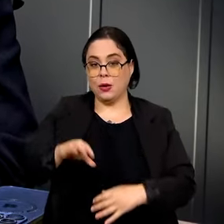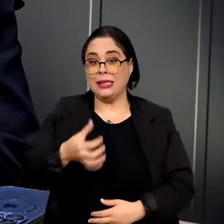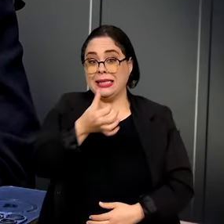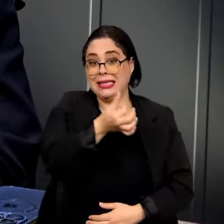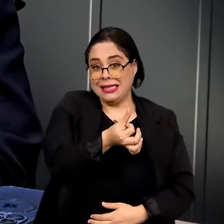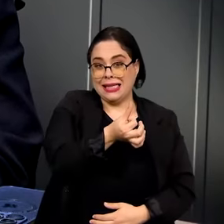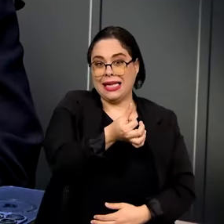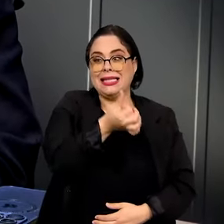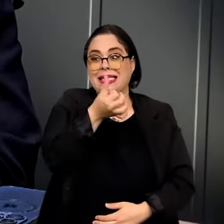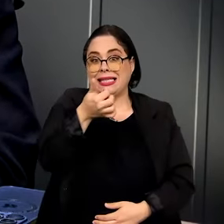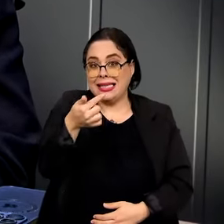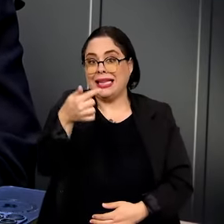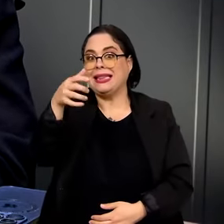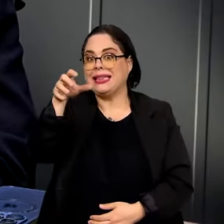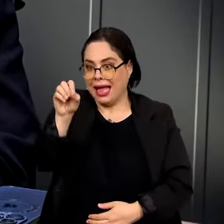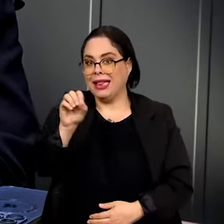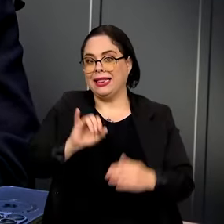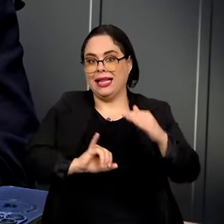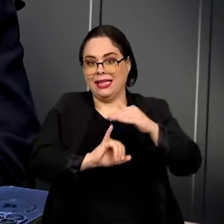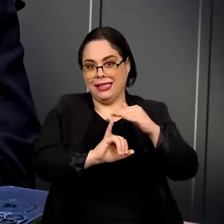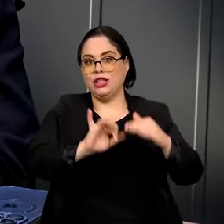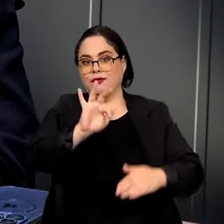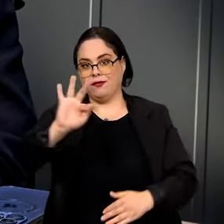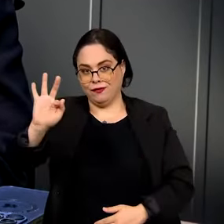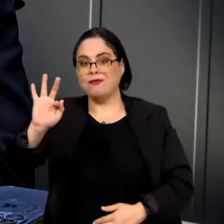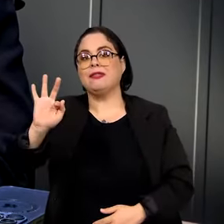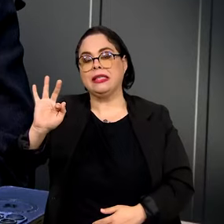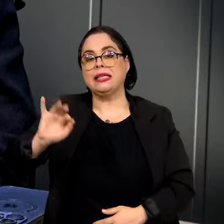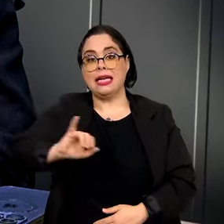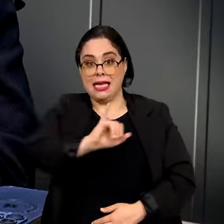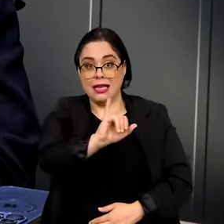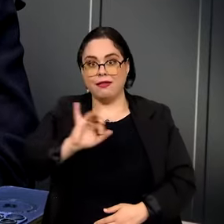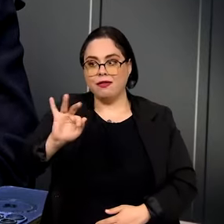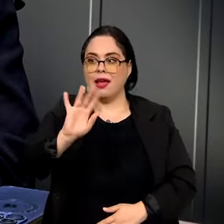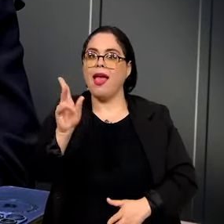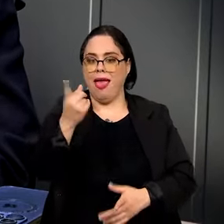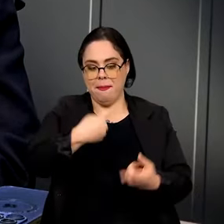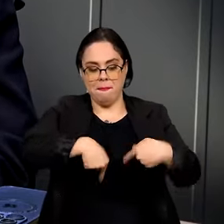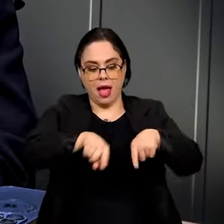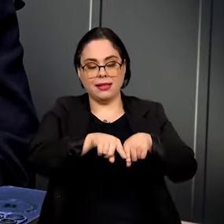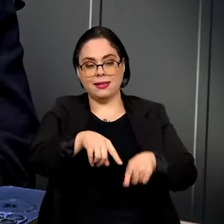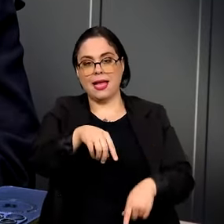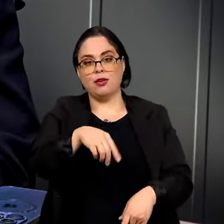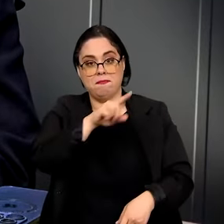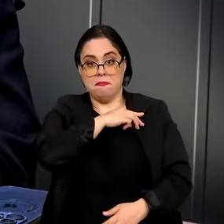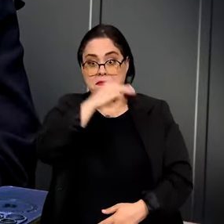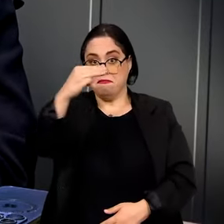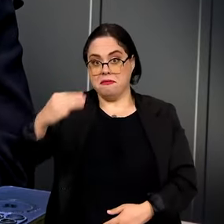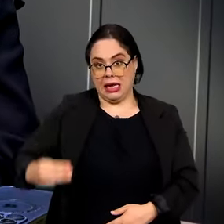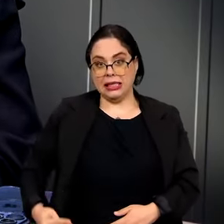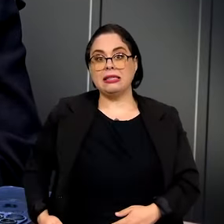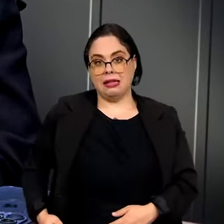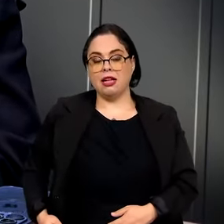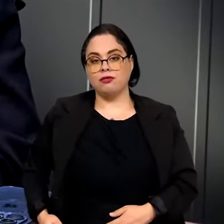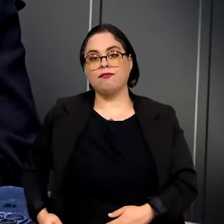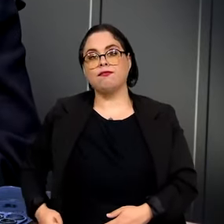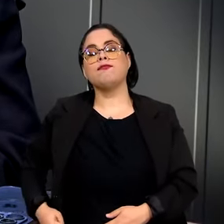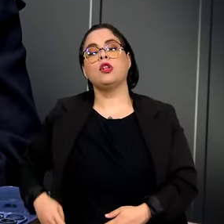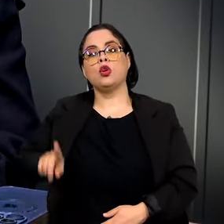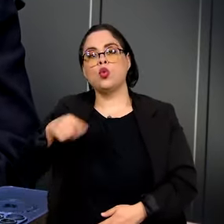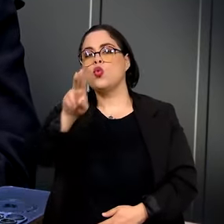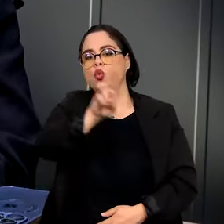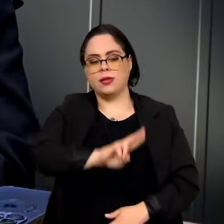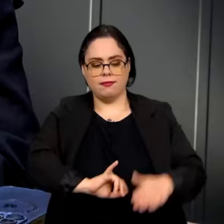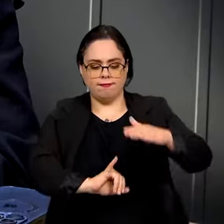educação são 670 institutos federais então todos eles são parceiros do ministério nós usamos